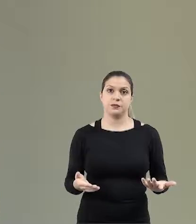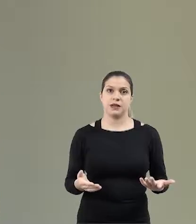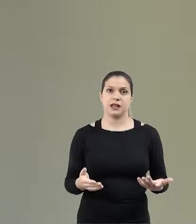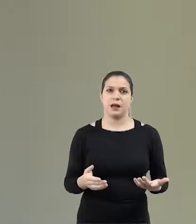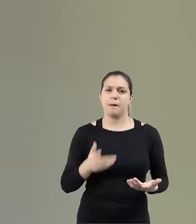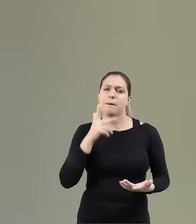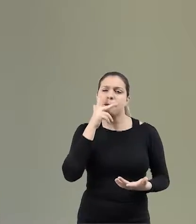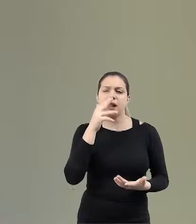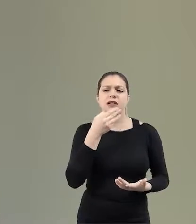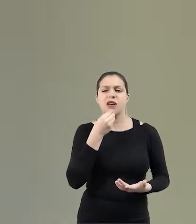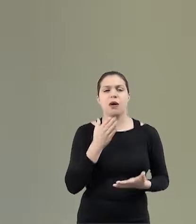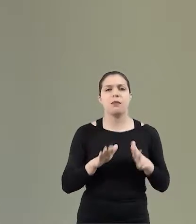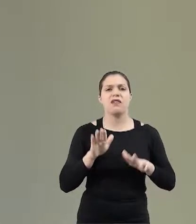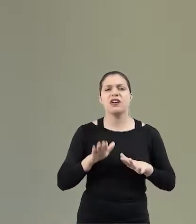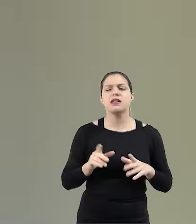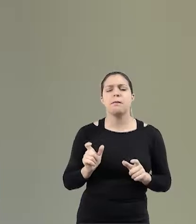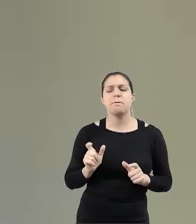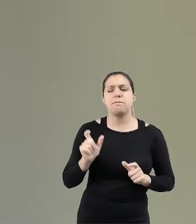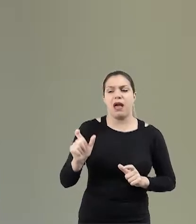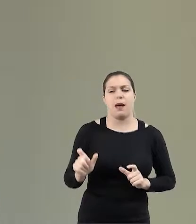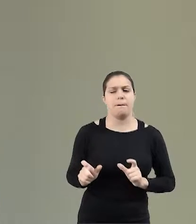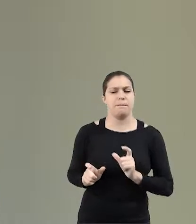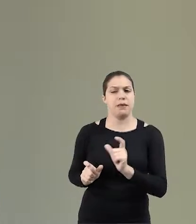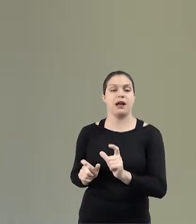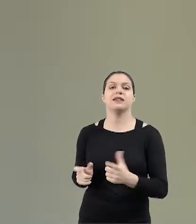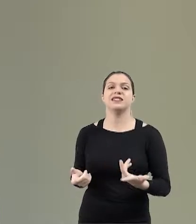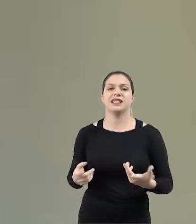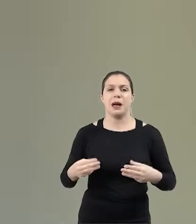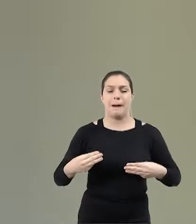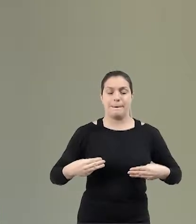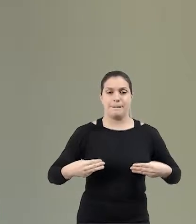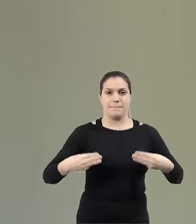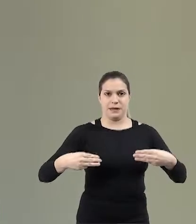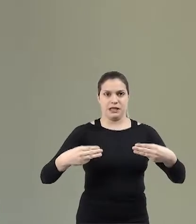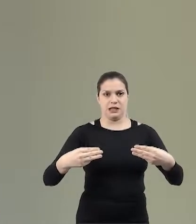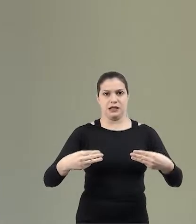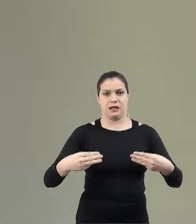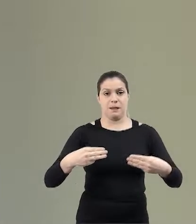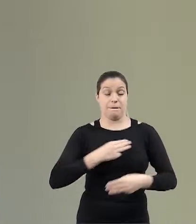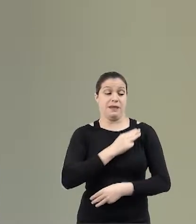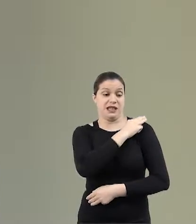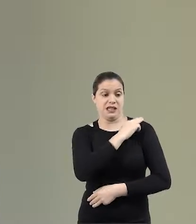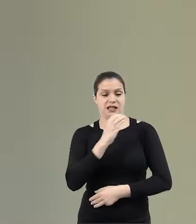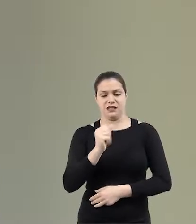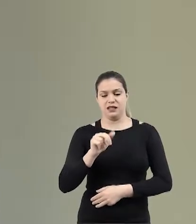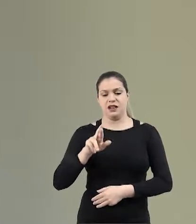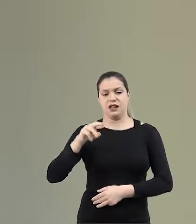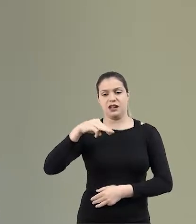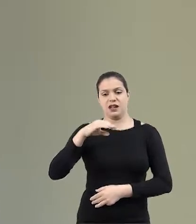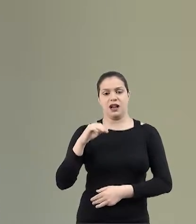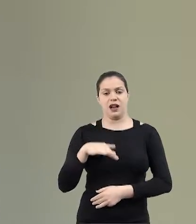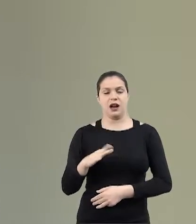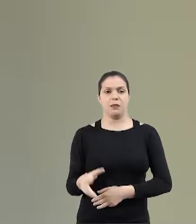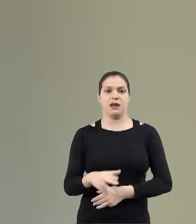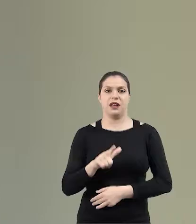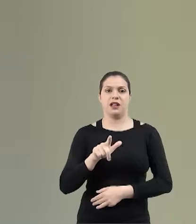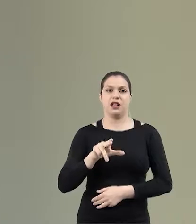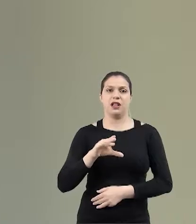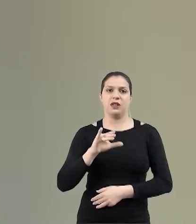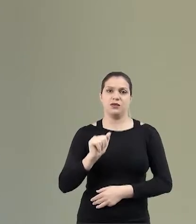as sutis. A ministra Carmen Lúcia fala que a gente pode ser discriminado e a gente pode sofrer